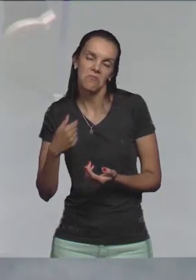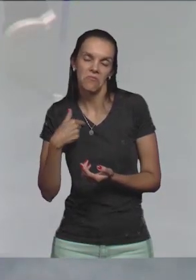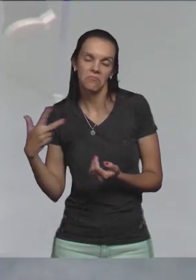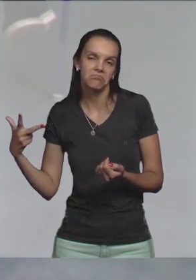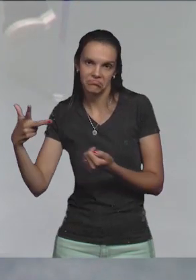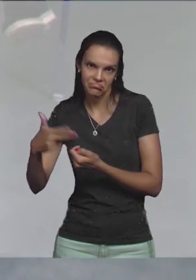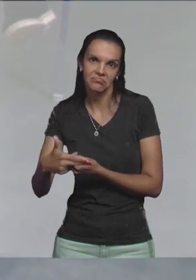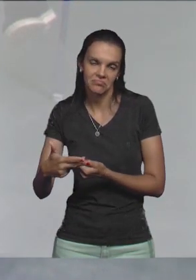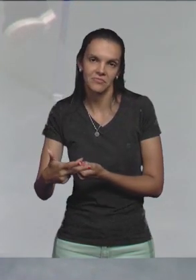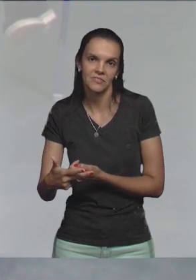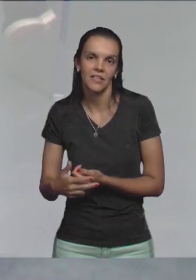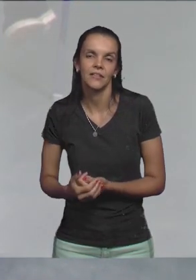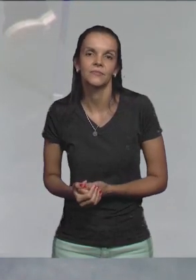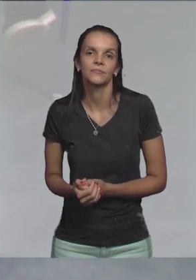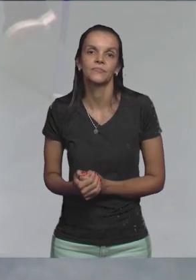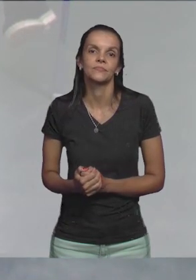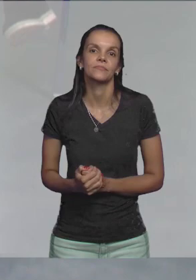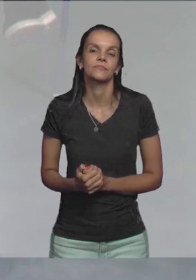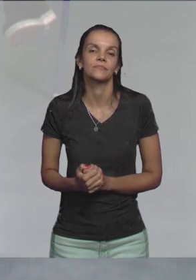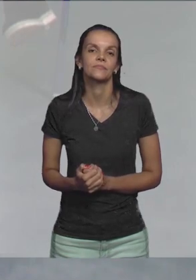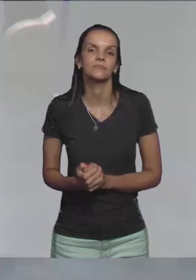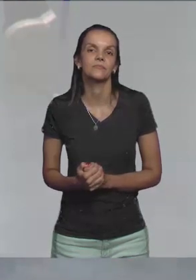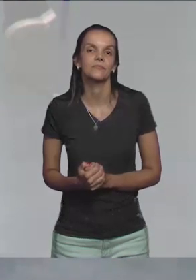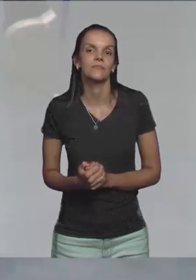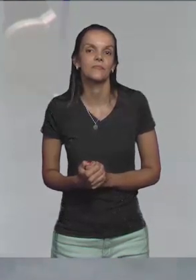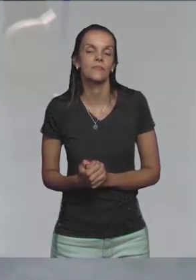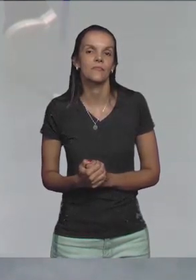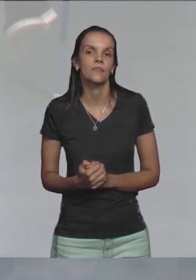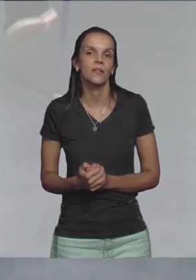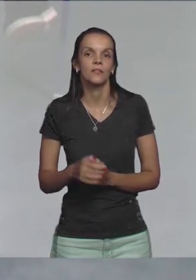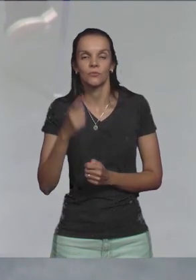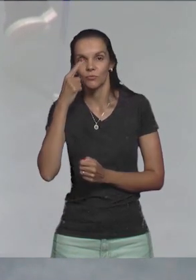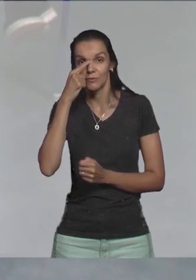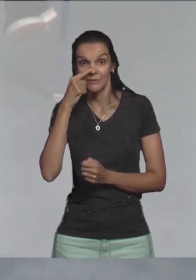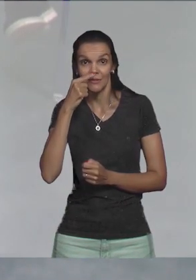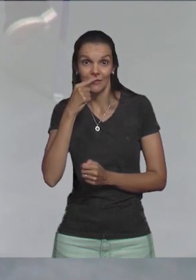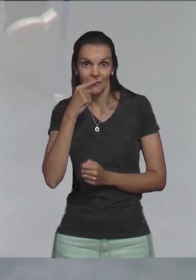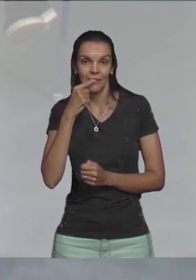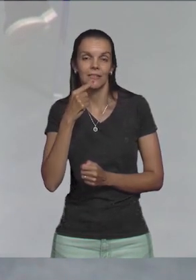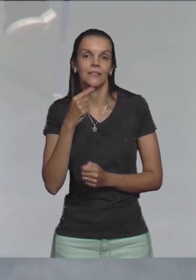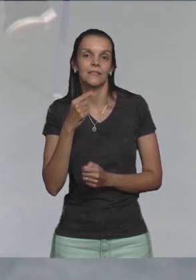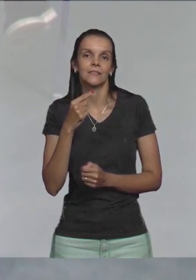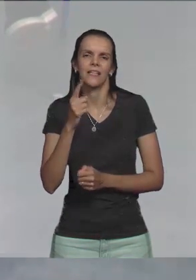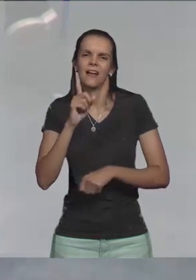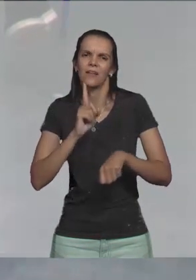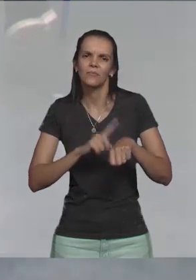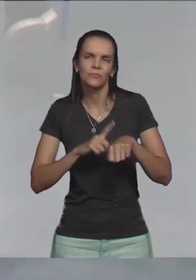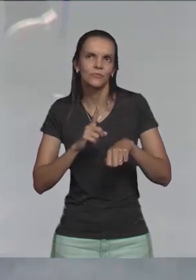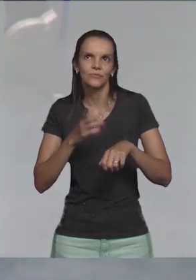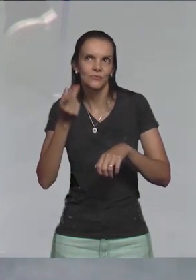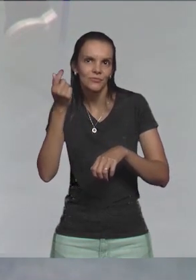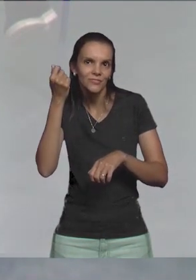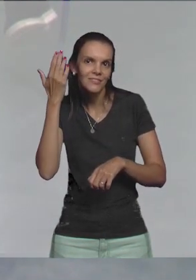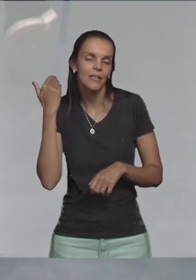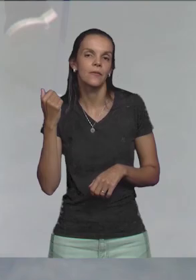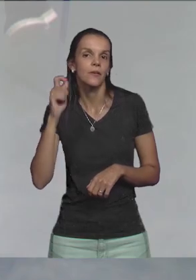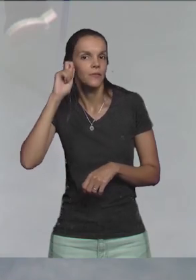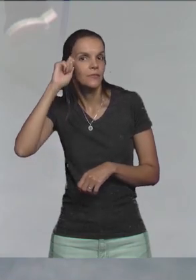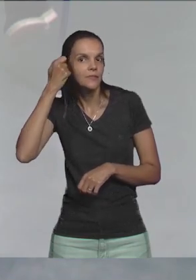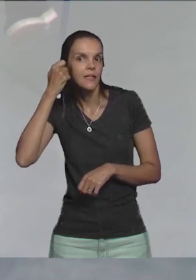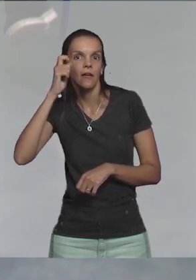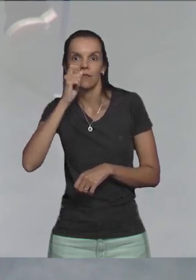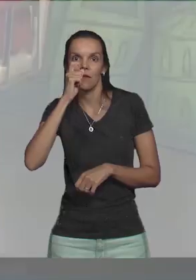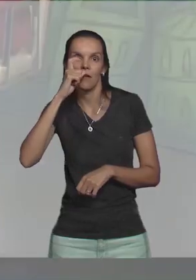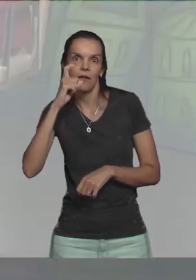vou, né, negar no outro. A gente tem a questão do nariz, né, durante muito tempo, porque o nariz do negro,